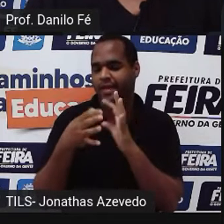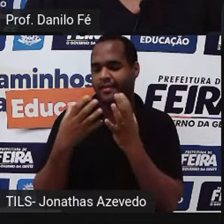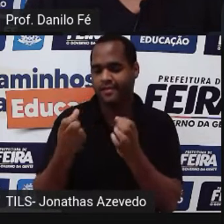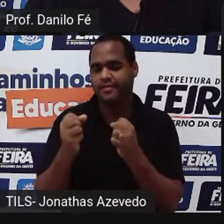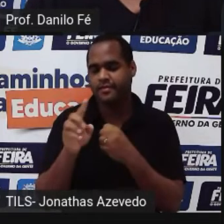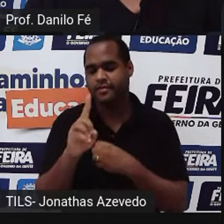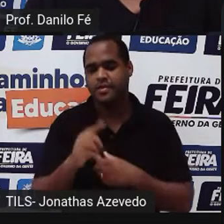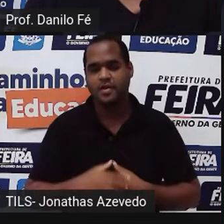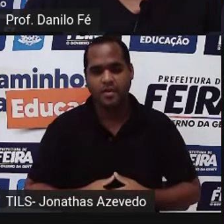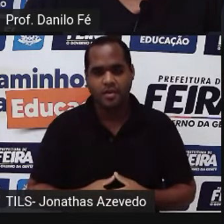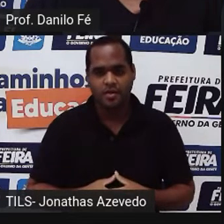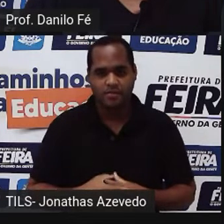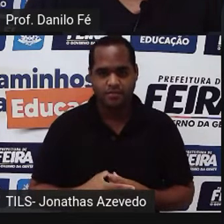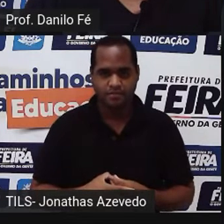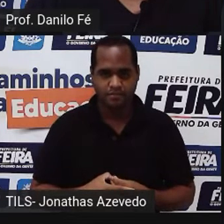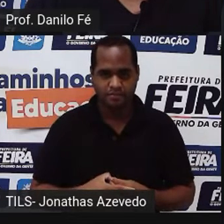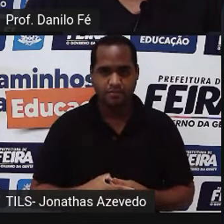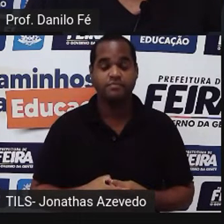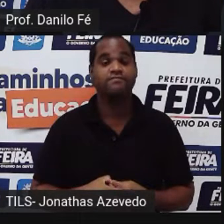Bem,